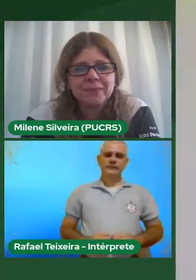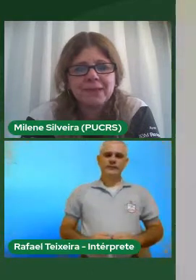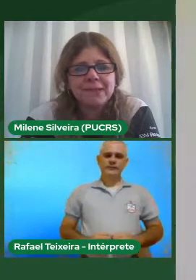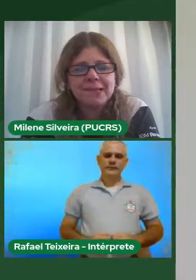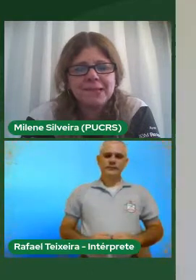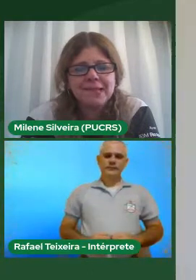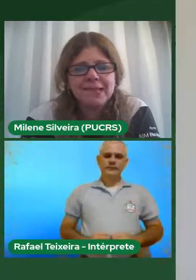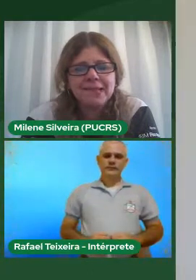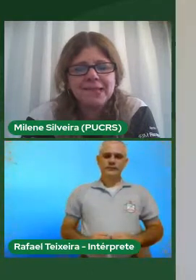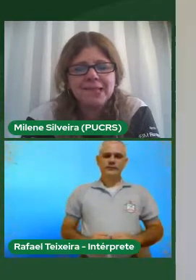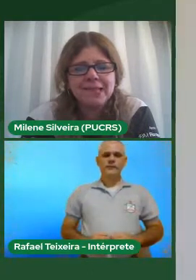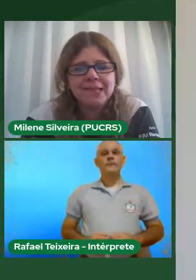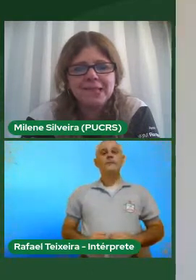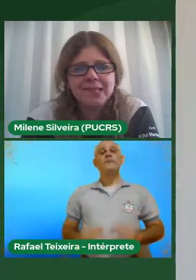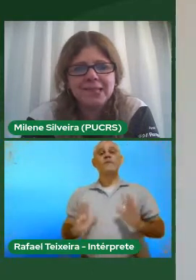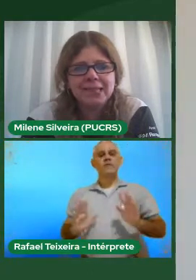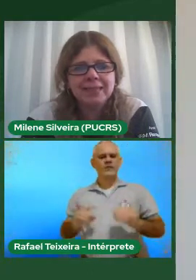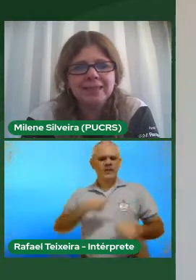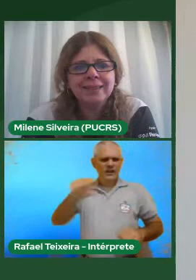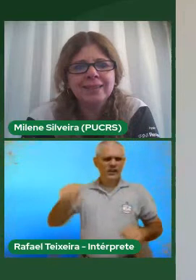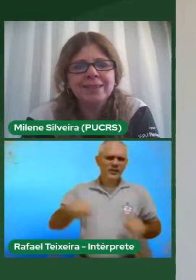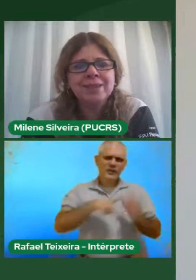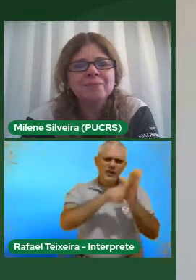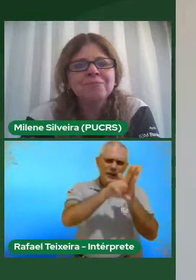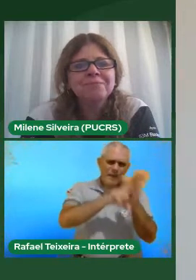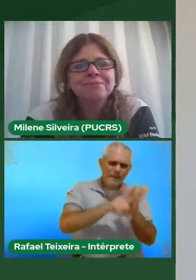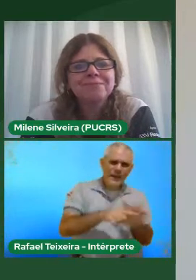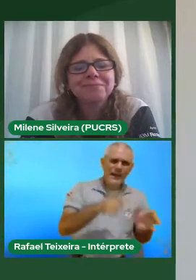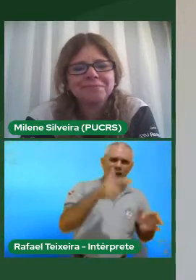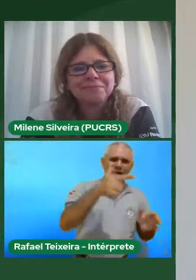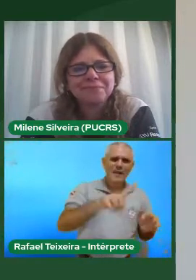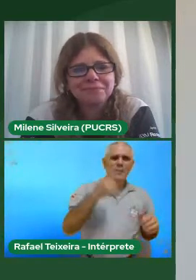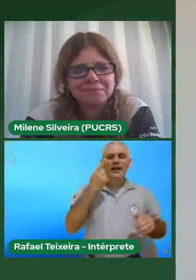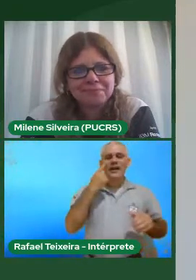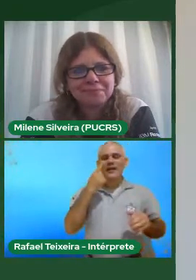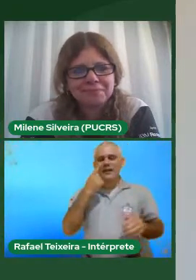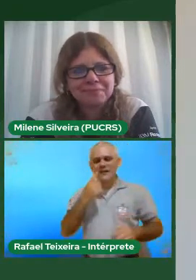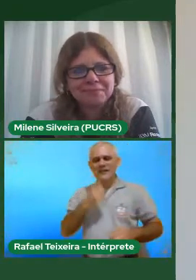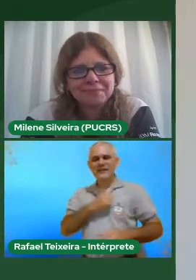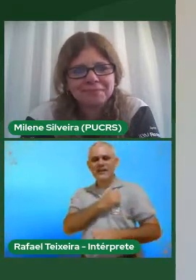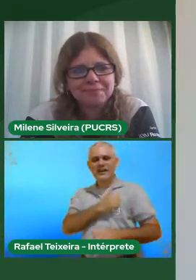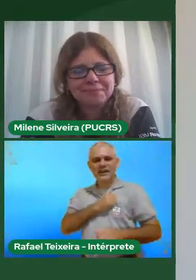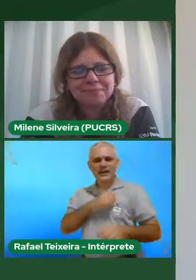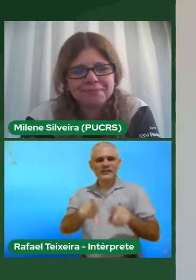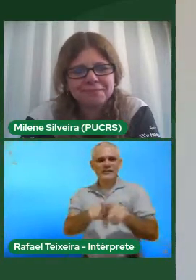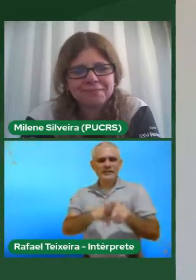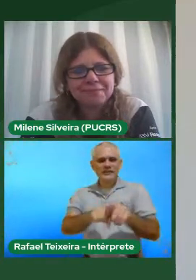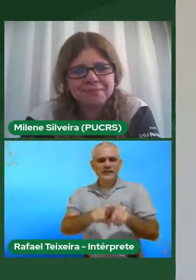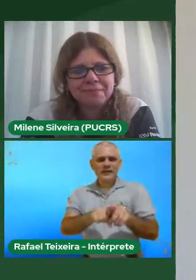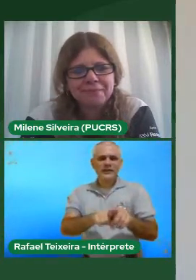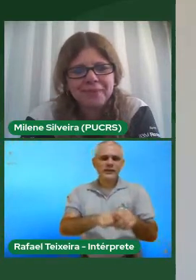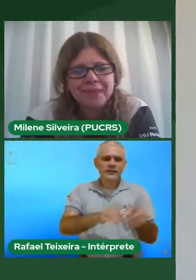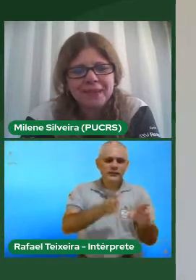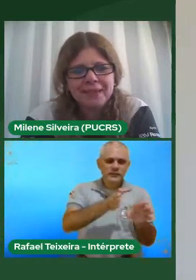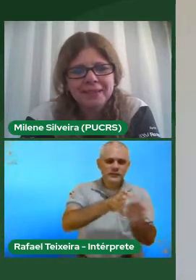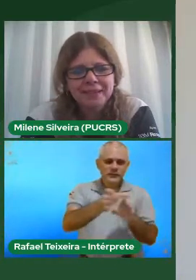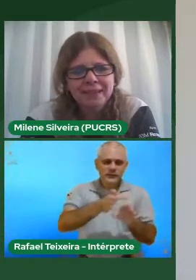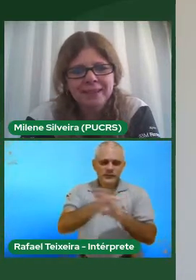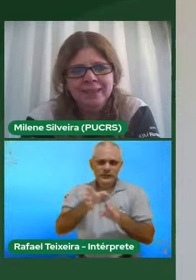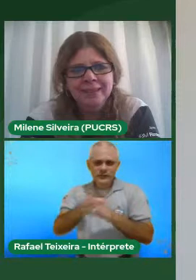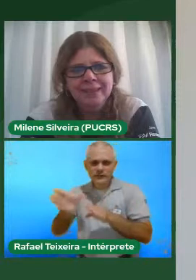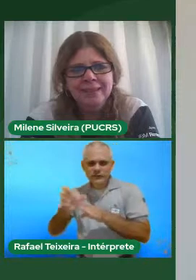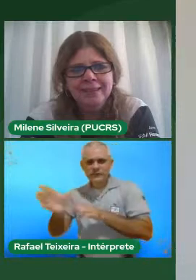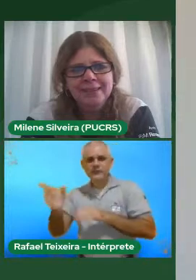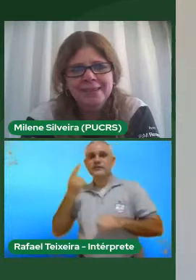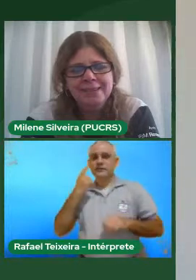Continuamos nossa pesquisa e procuramos seus alunos e orientandos, os quais também foram unânimes em declarar como ela os